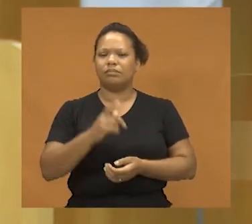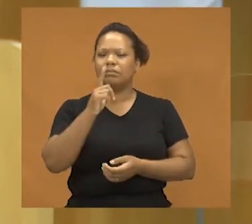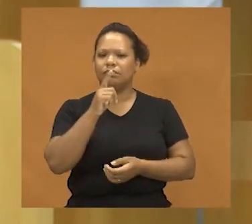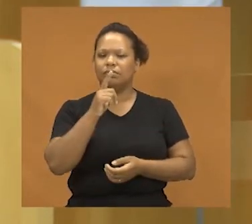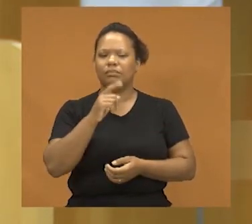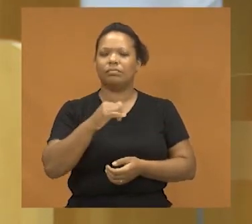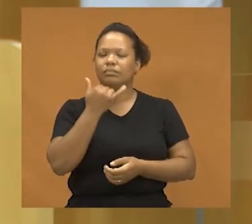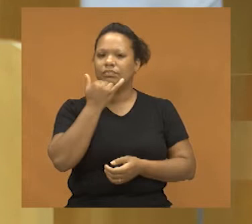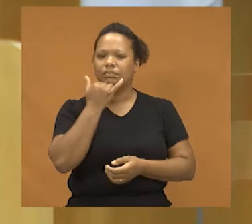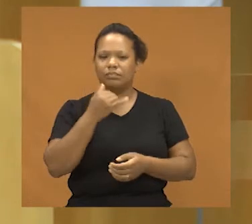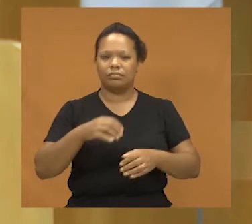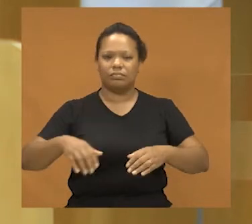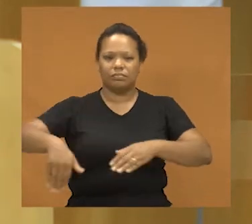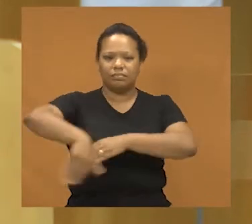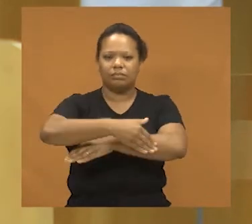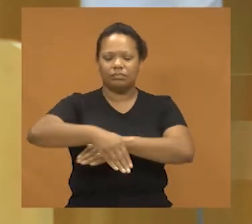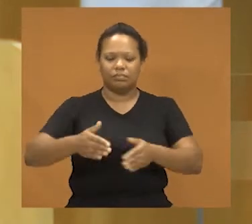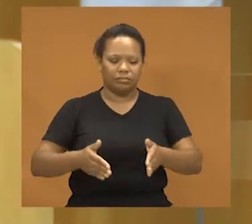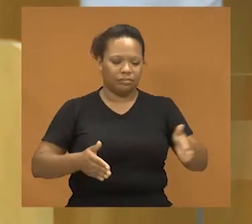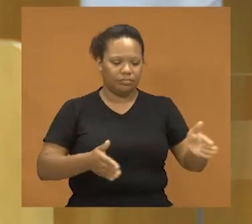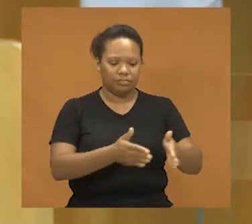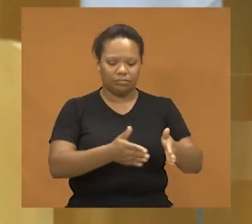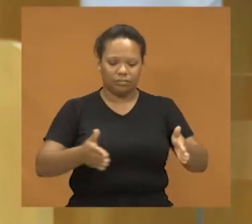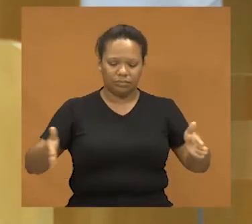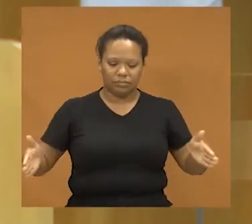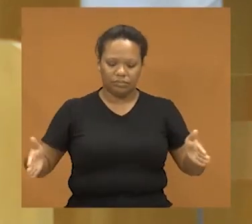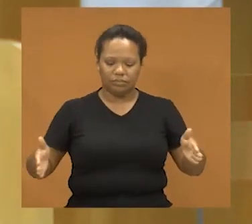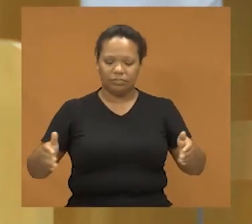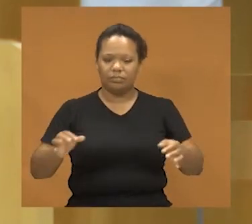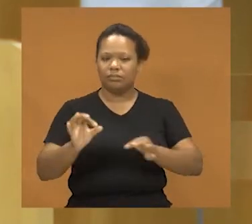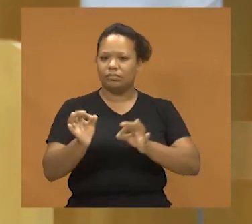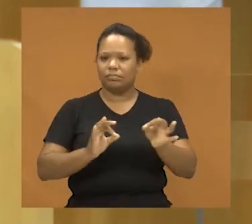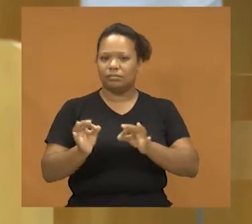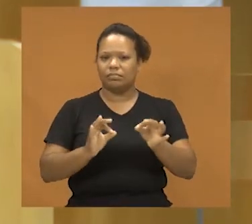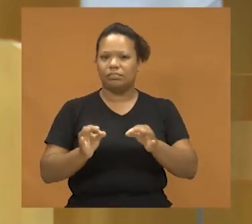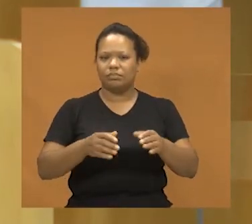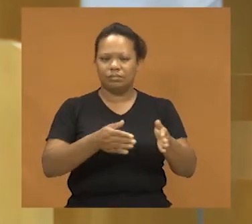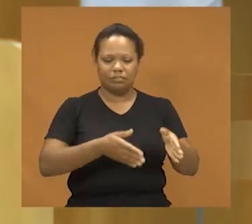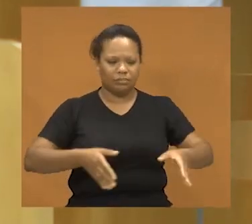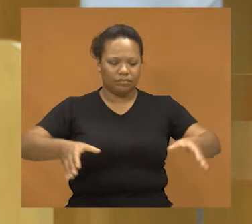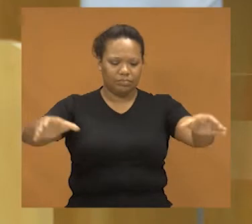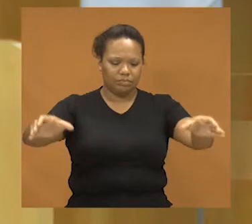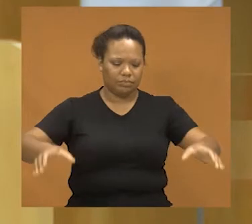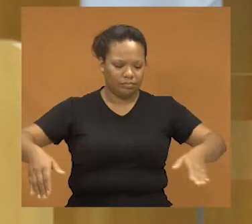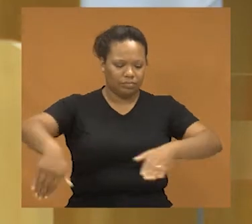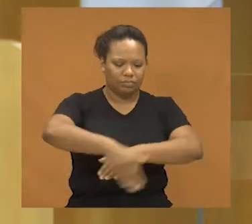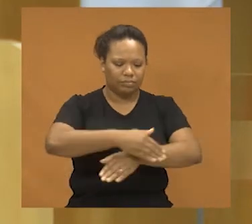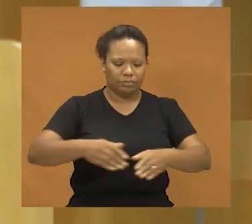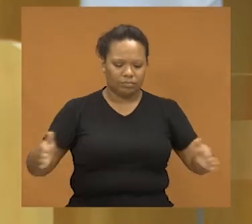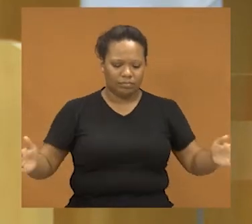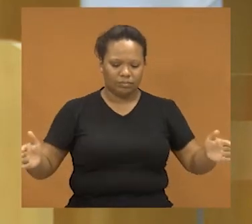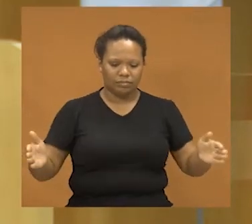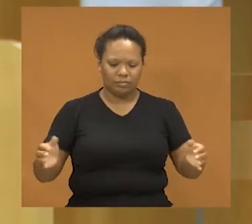vias. Quando é feita a manutenção, não se atenta que a largura da rua, das vias não